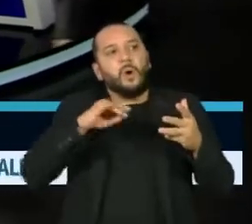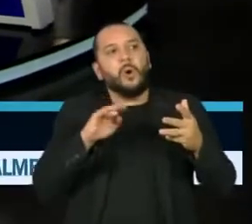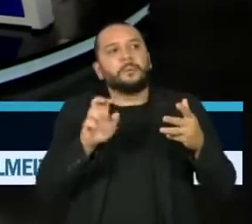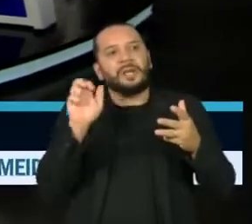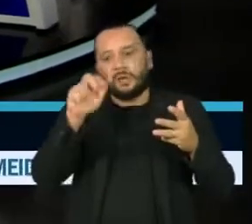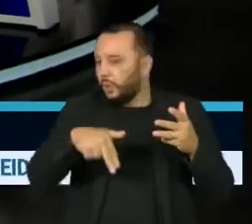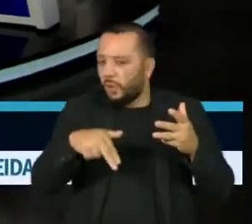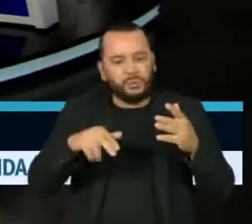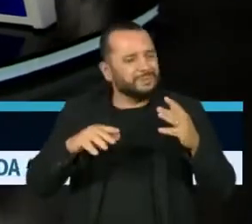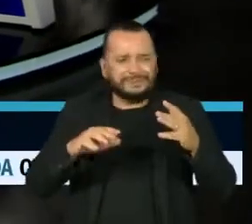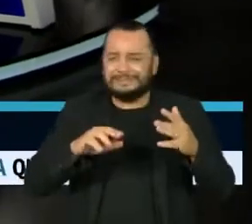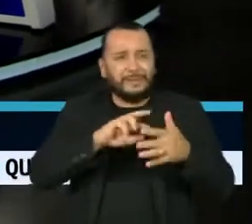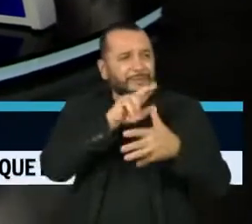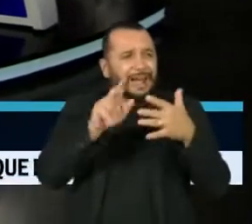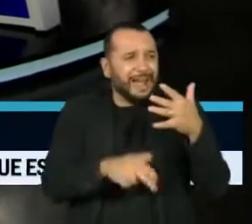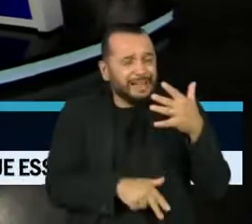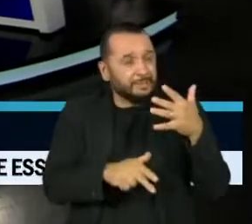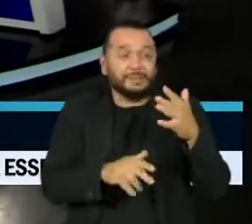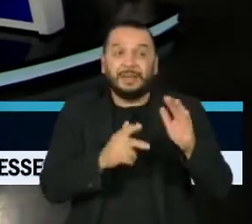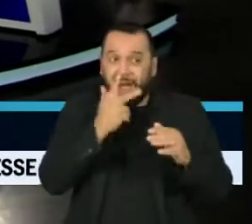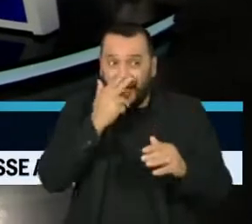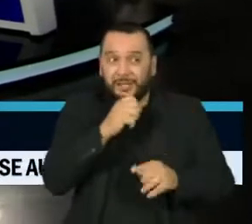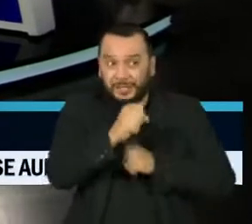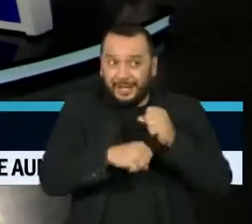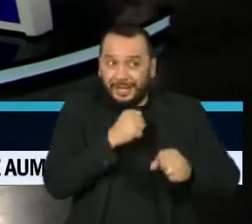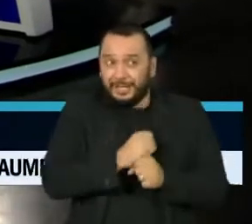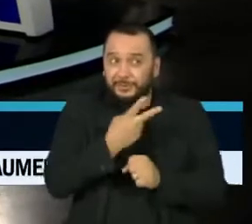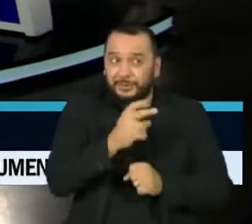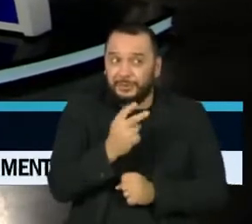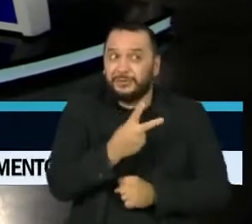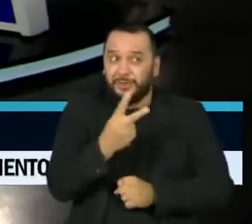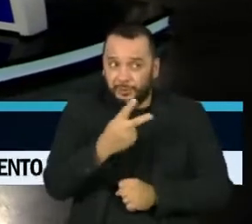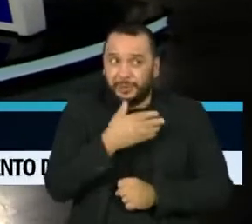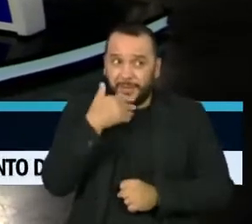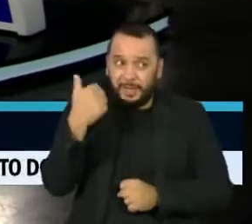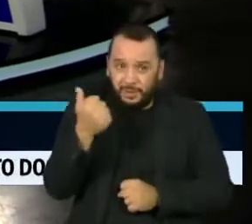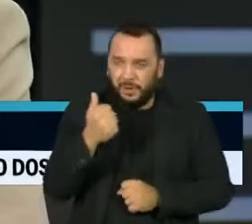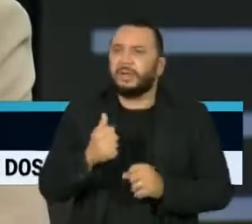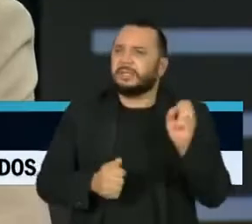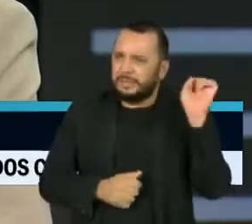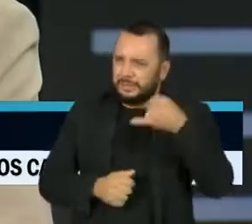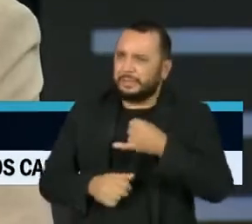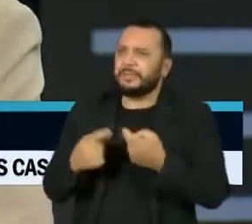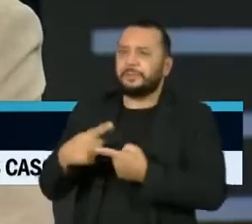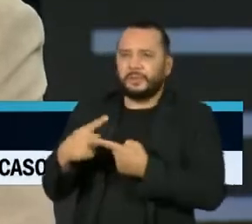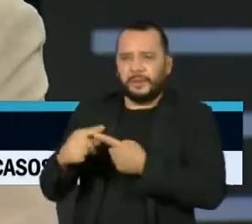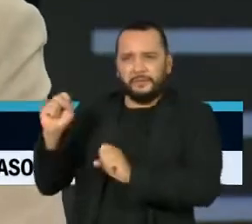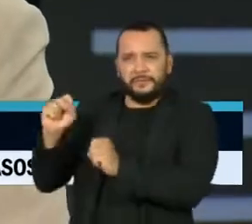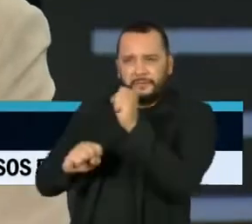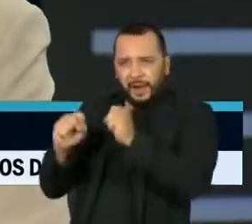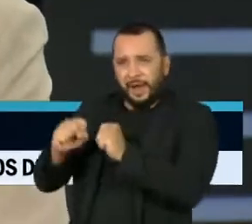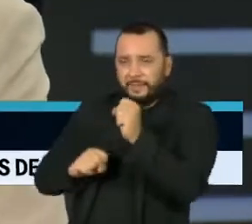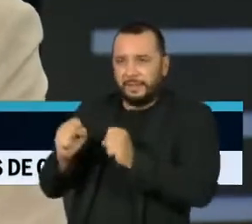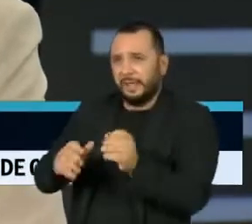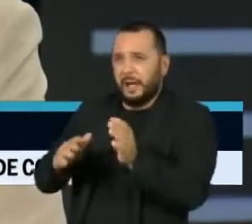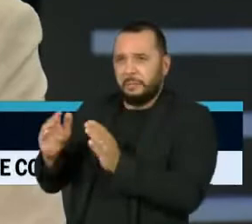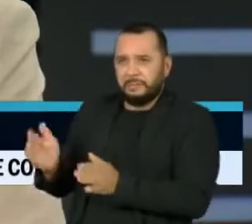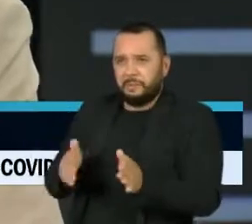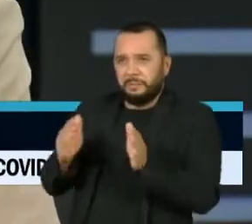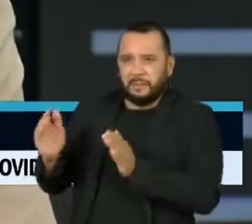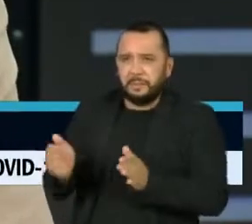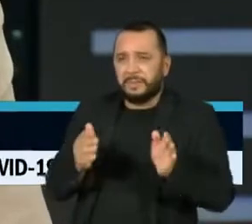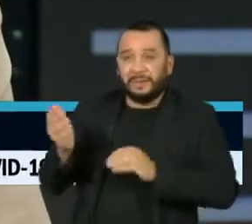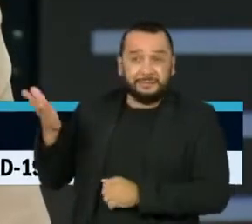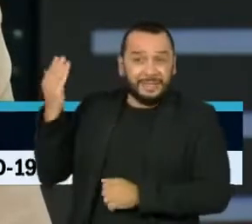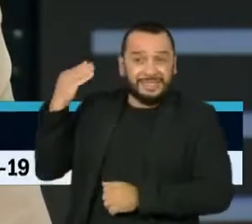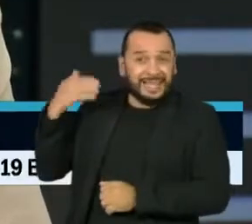produtivas você acha que o Brasil vai terminar 2022 no cenário melhor típicas cadeias produtivas na primeira onda da